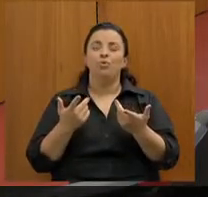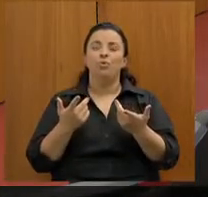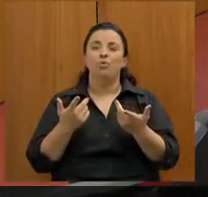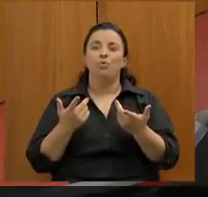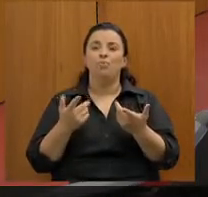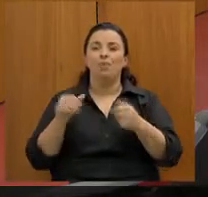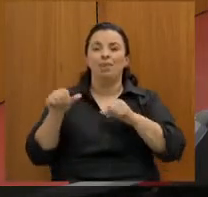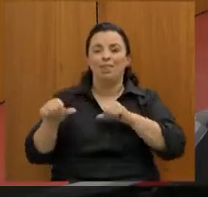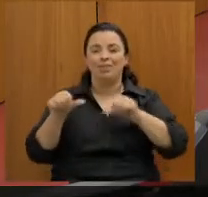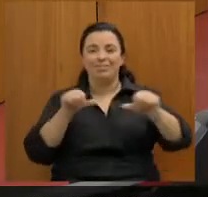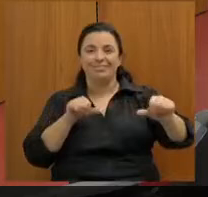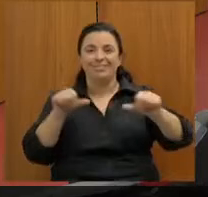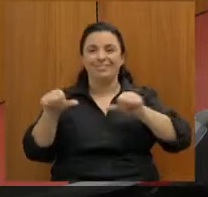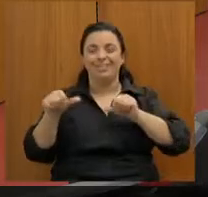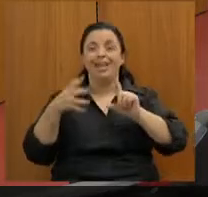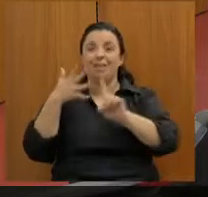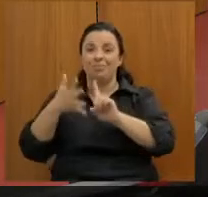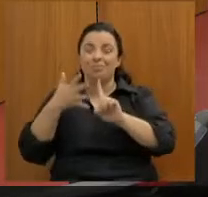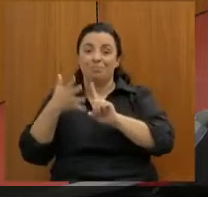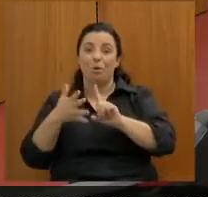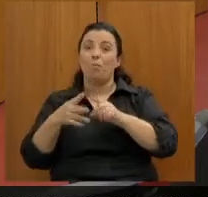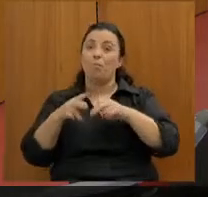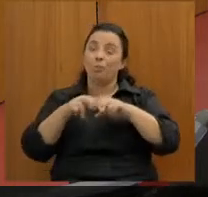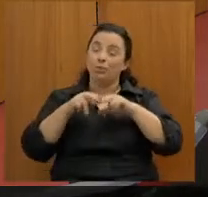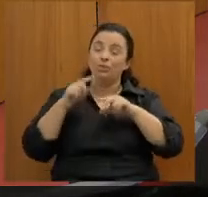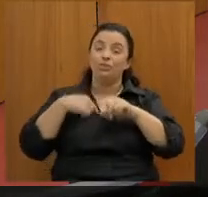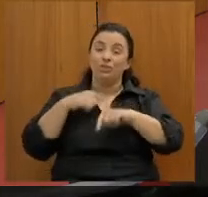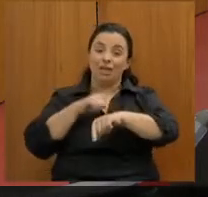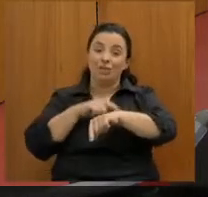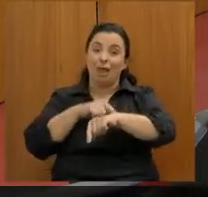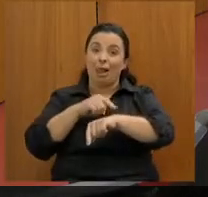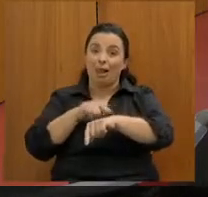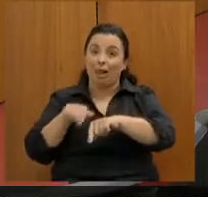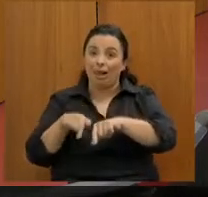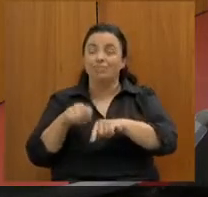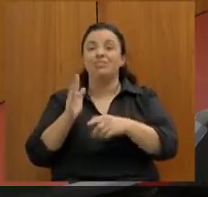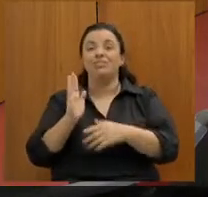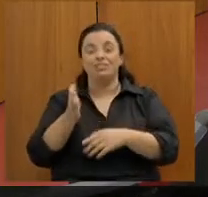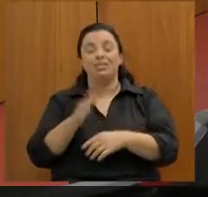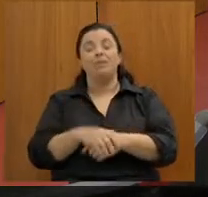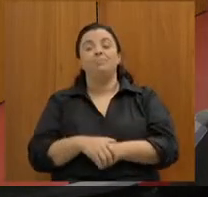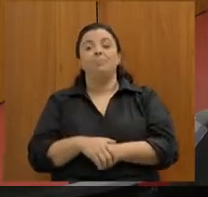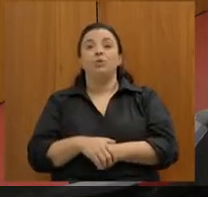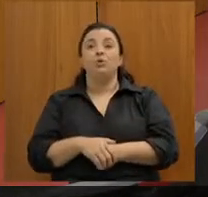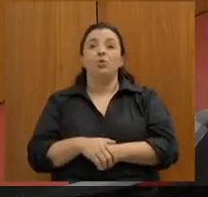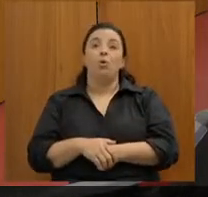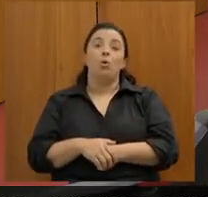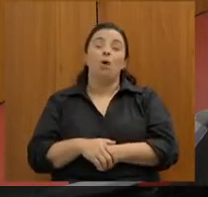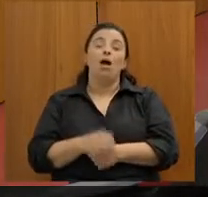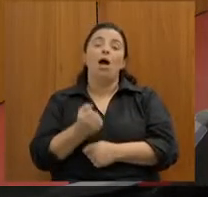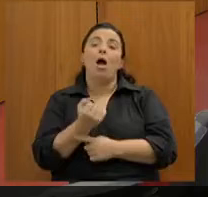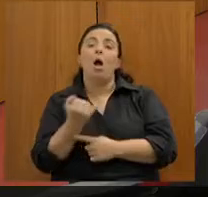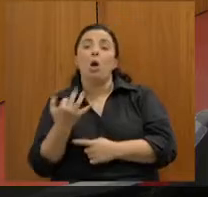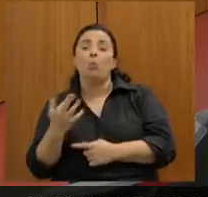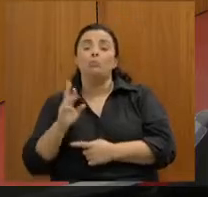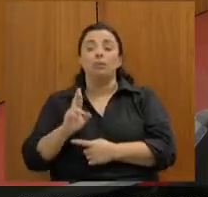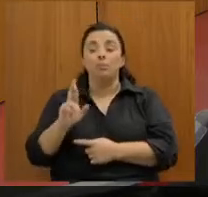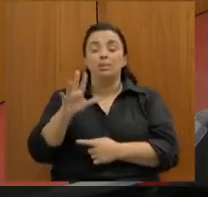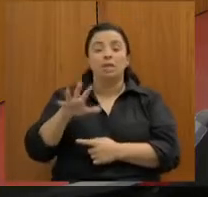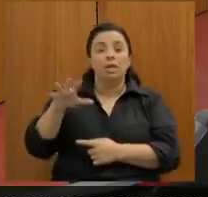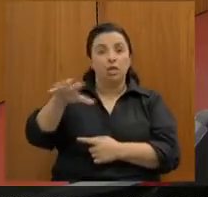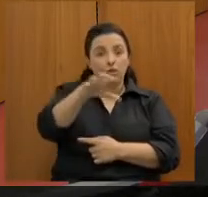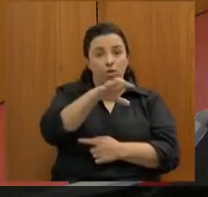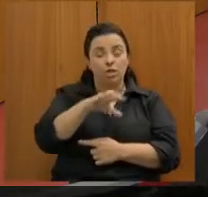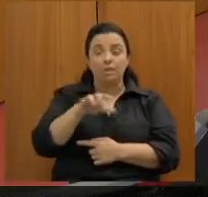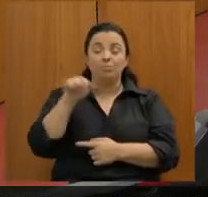nossas apresentações da pelo avançado da nossa nosso horário com algumas representantes regionais para que possam